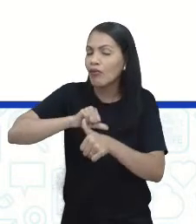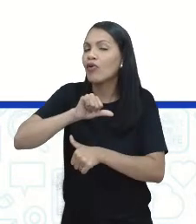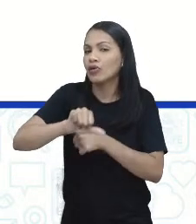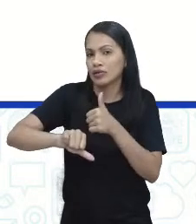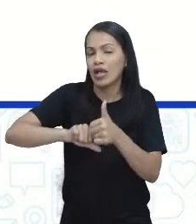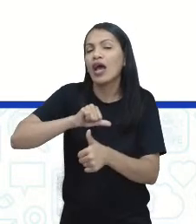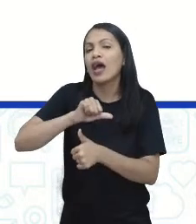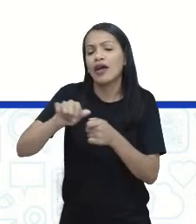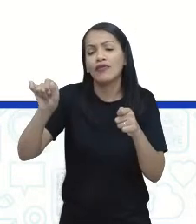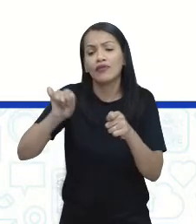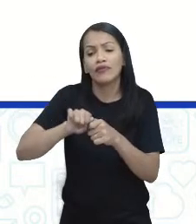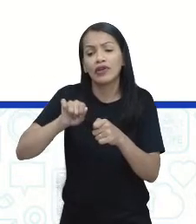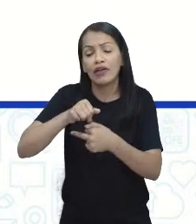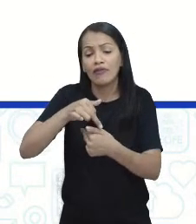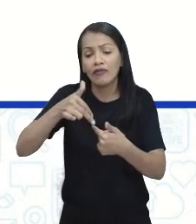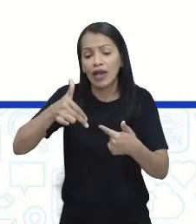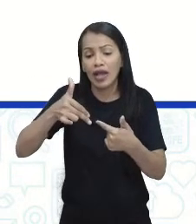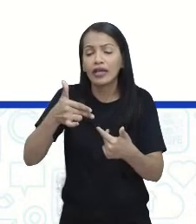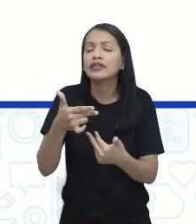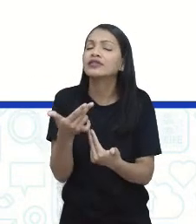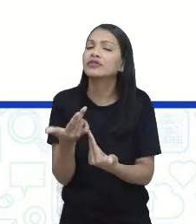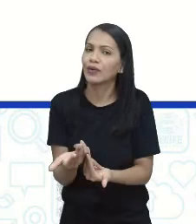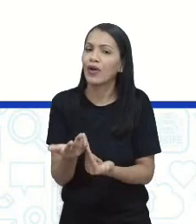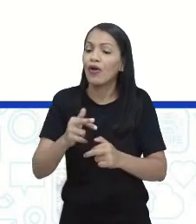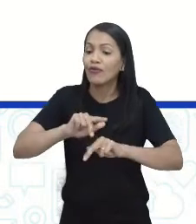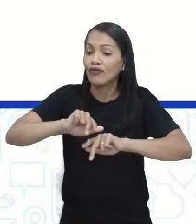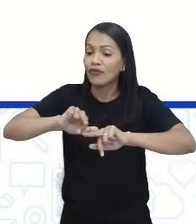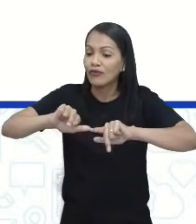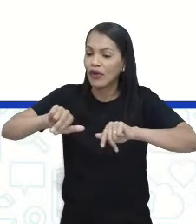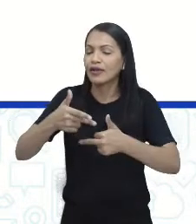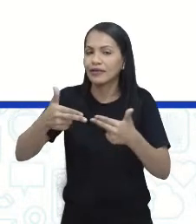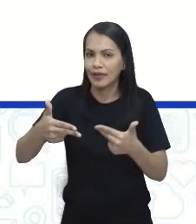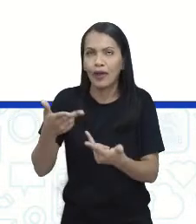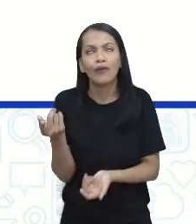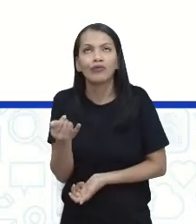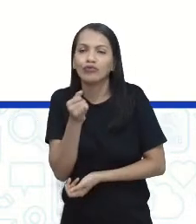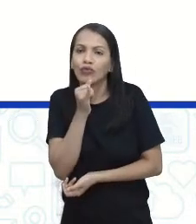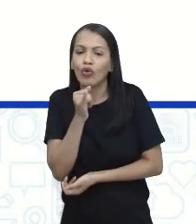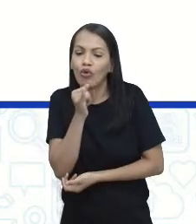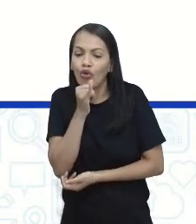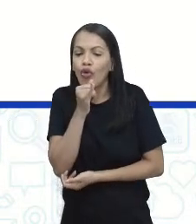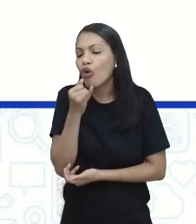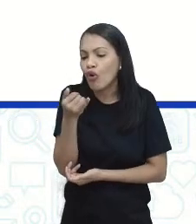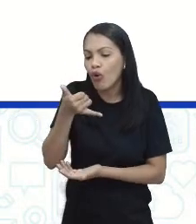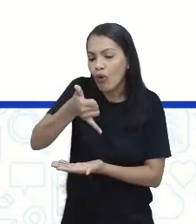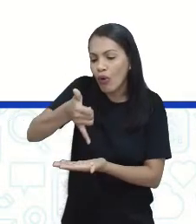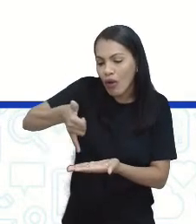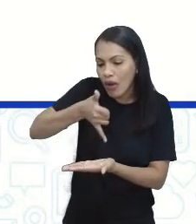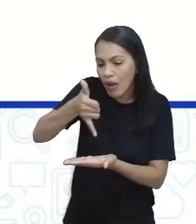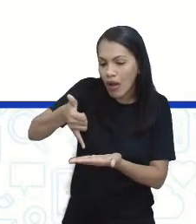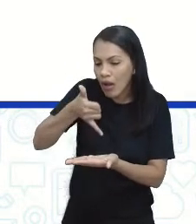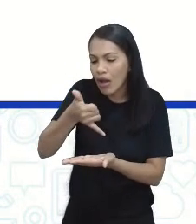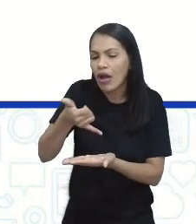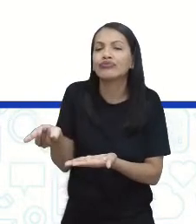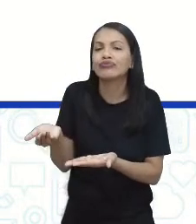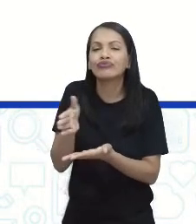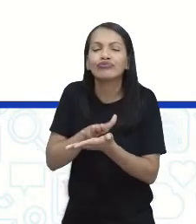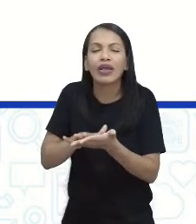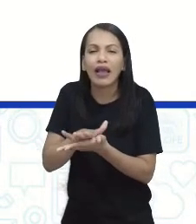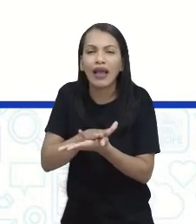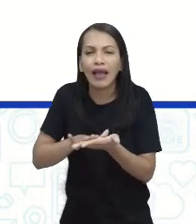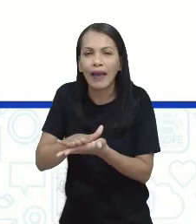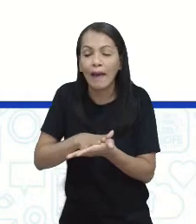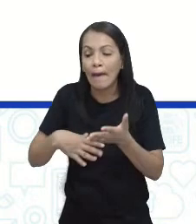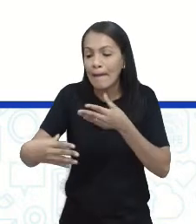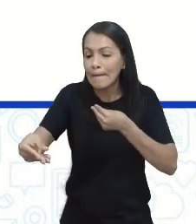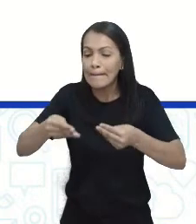petróleo em vários outros produtos, né? Como óleos, solventes, plásticos, tá